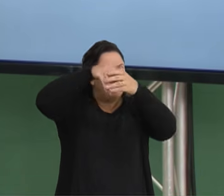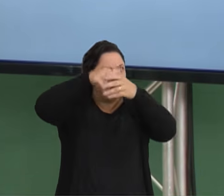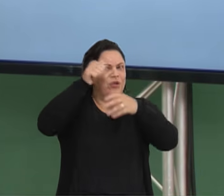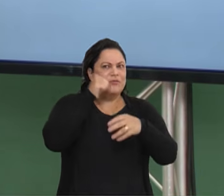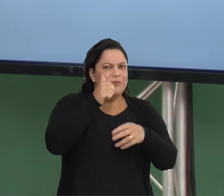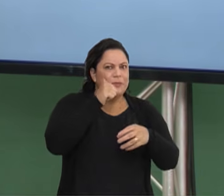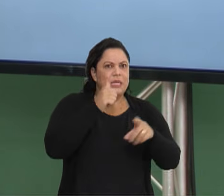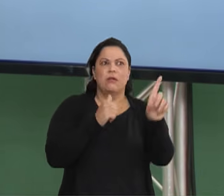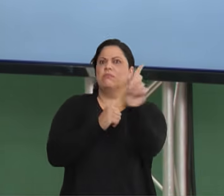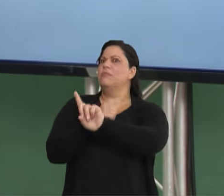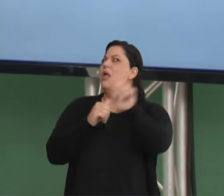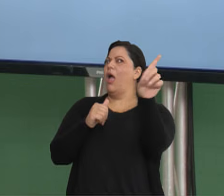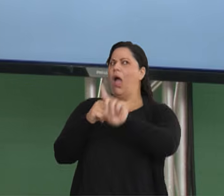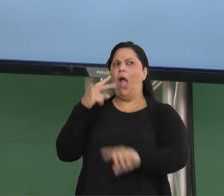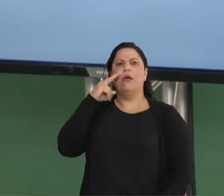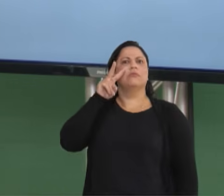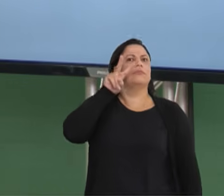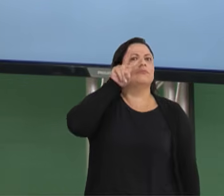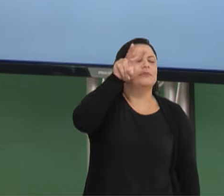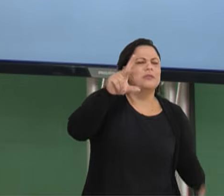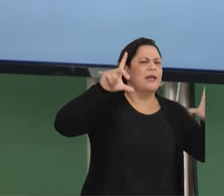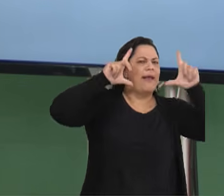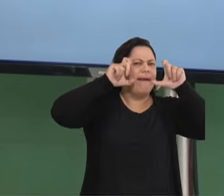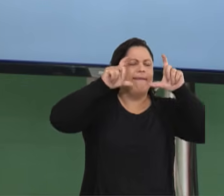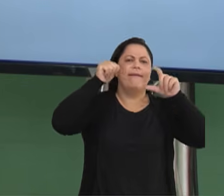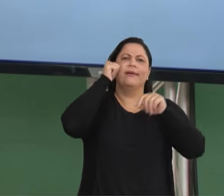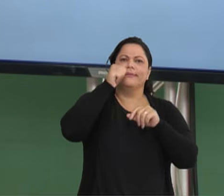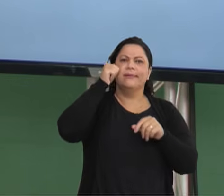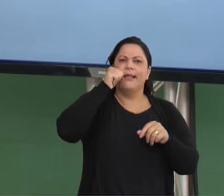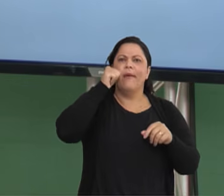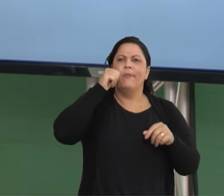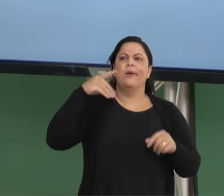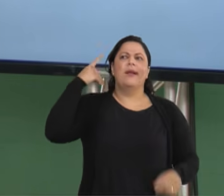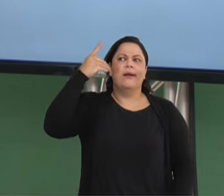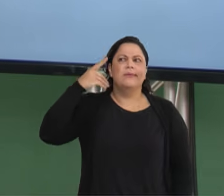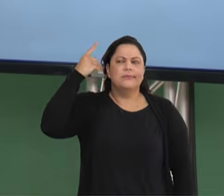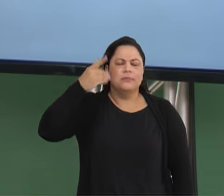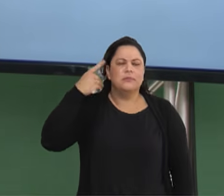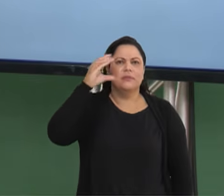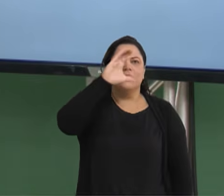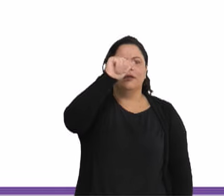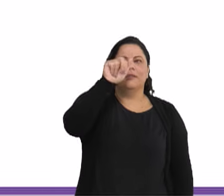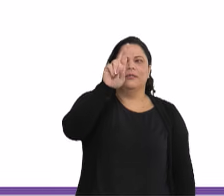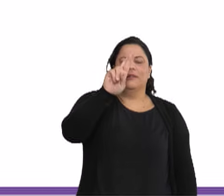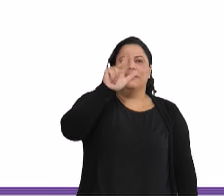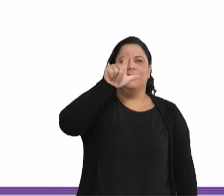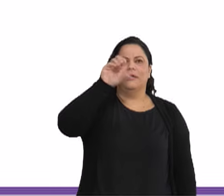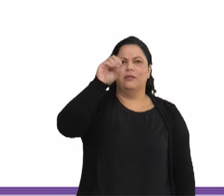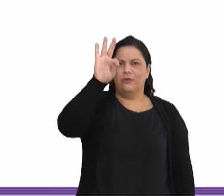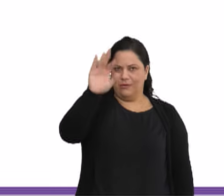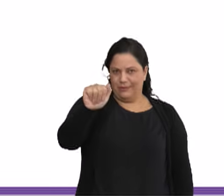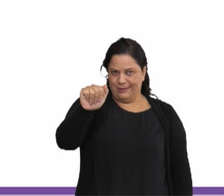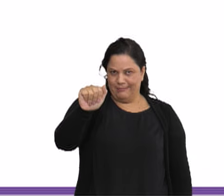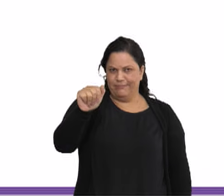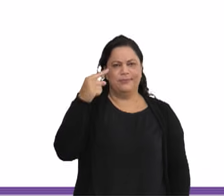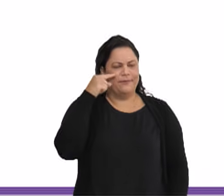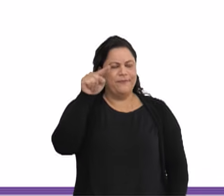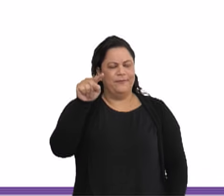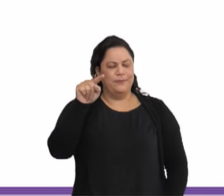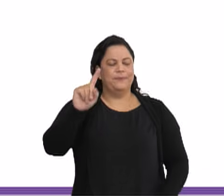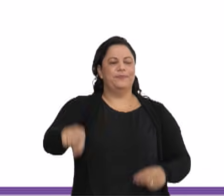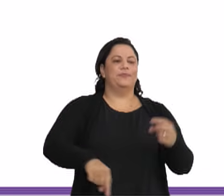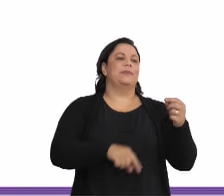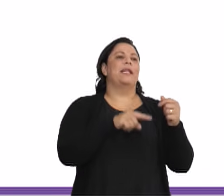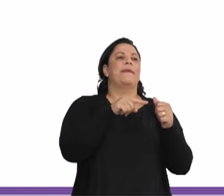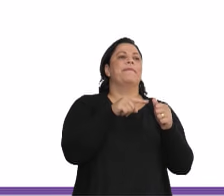até viu a Carlota lá como uma das mulheres criando essa Constituição de 34. Então não é. 2. Ela criou